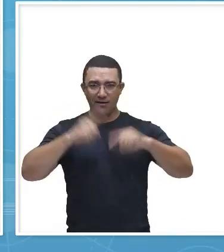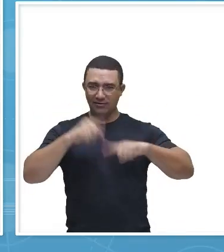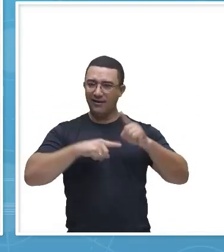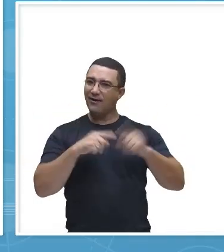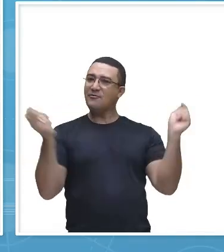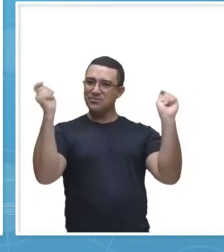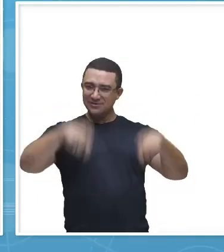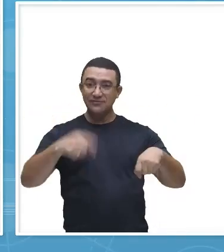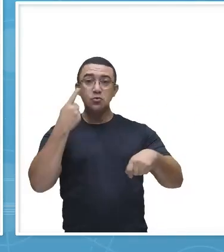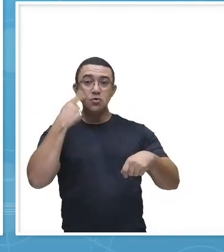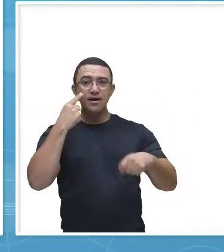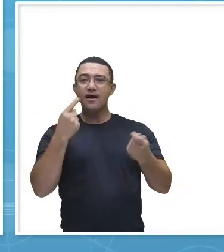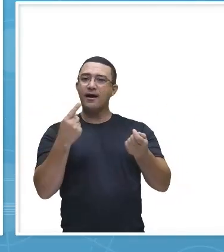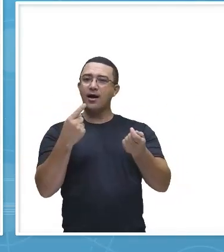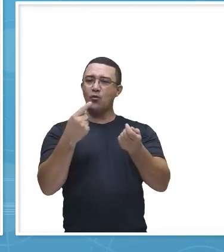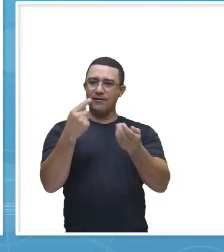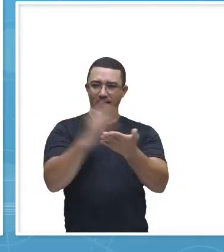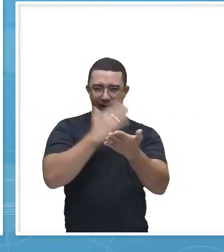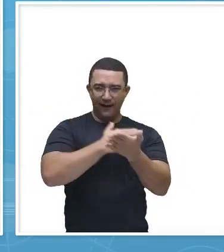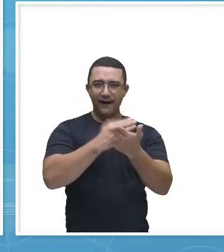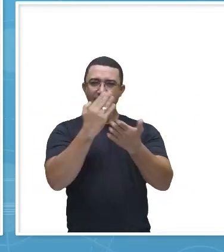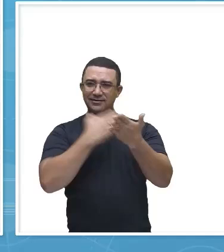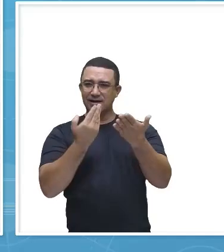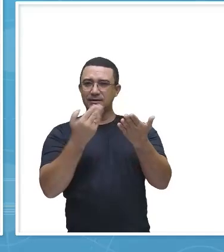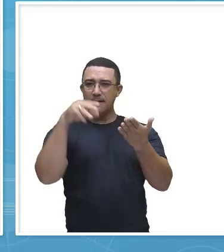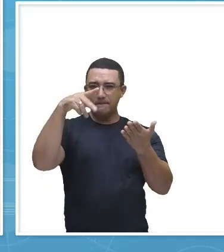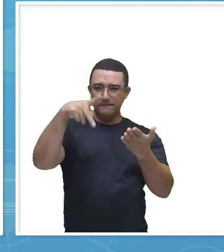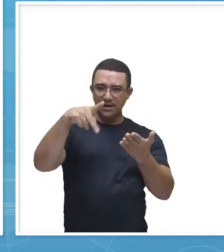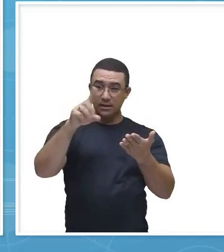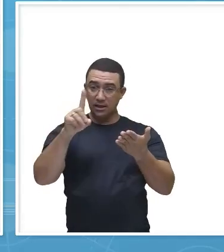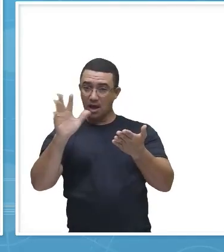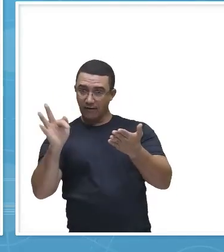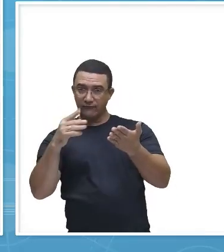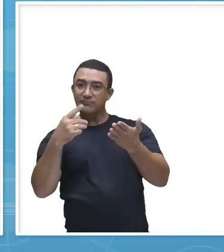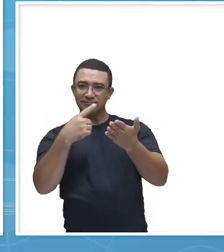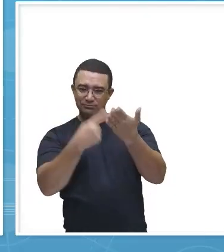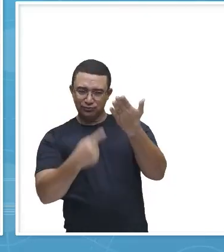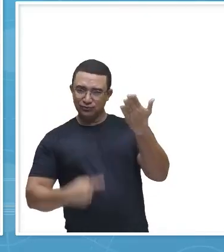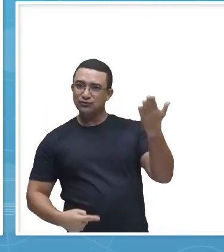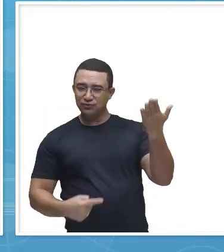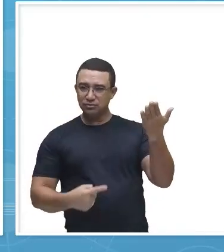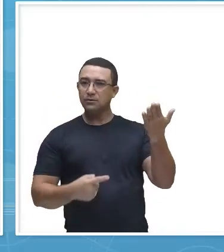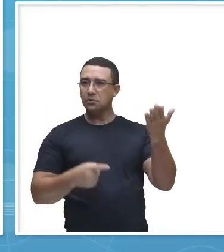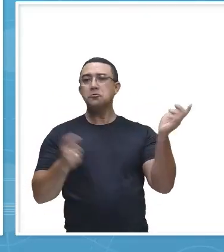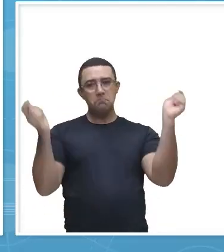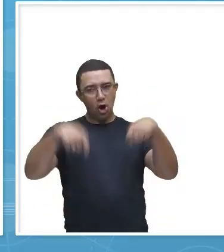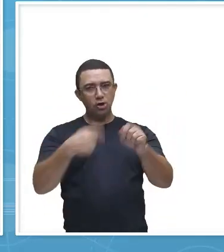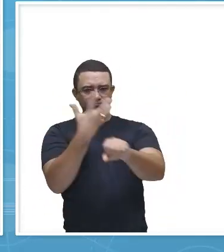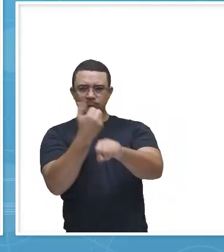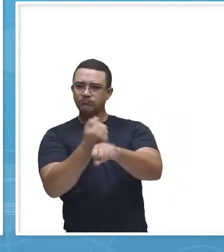nosso caderno digital. Você acessa onde o caderno digital? Na plataforma do Saber Mais, você